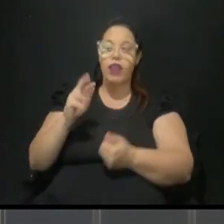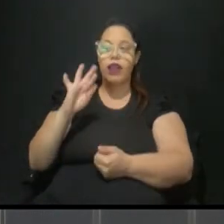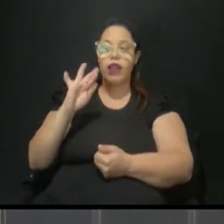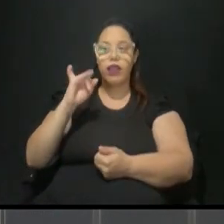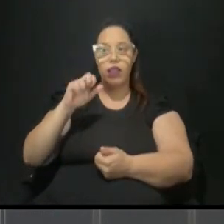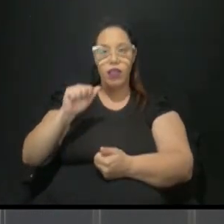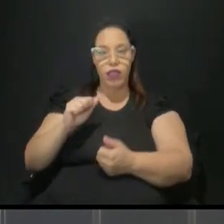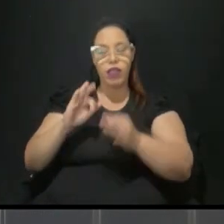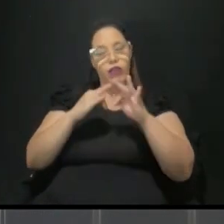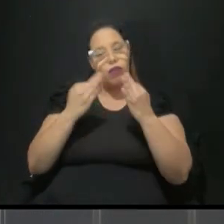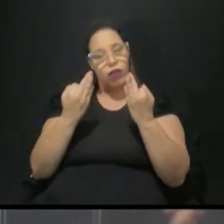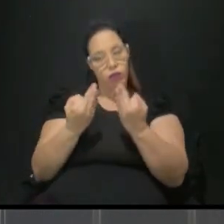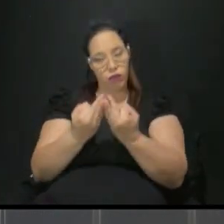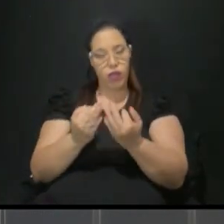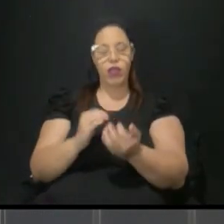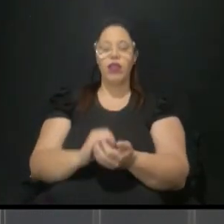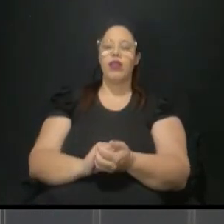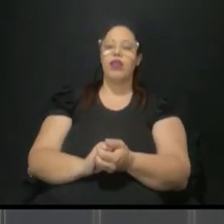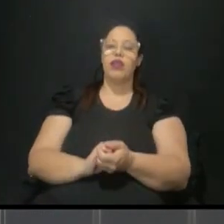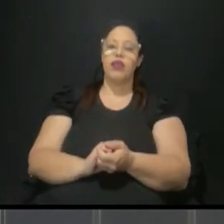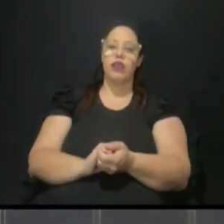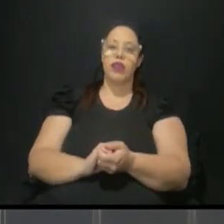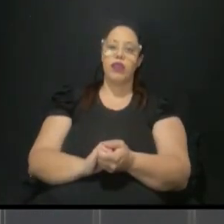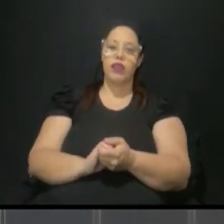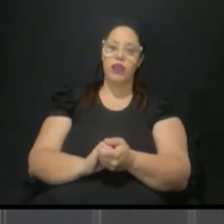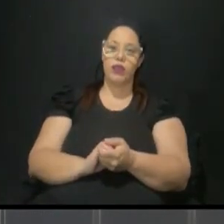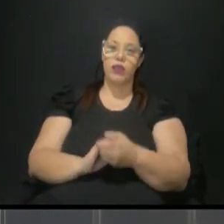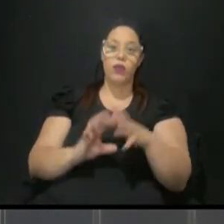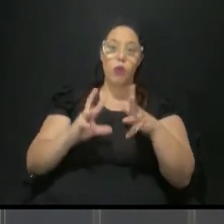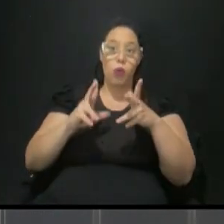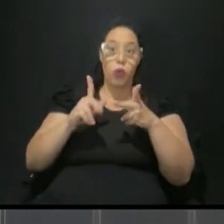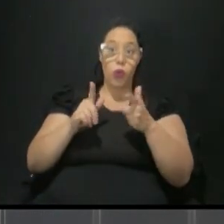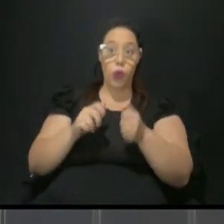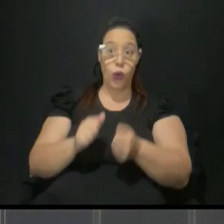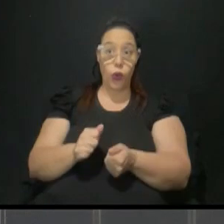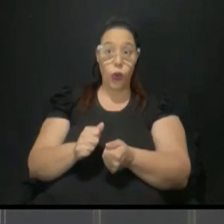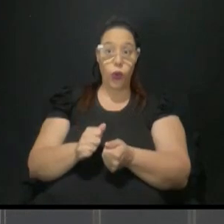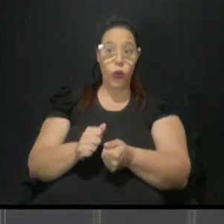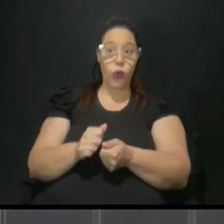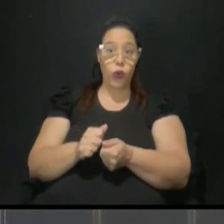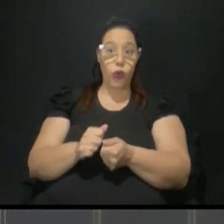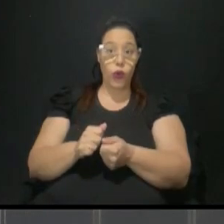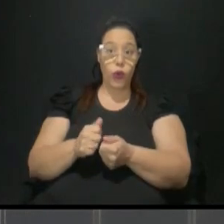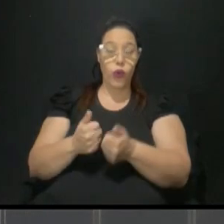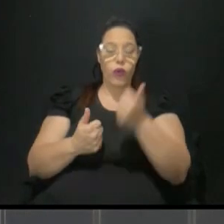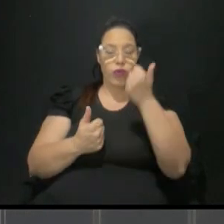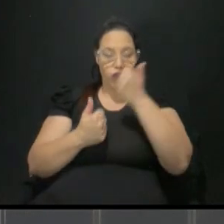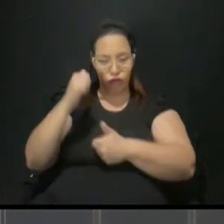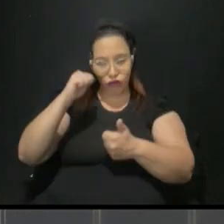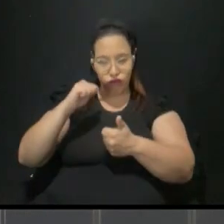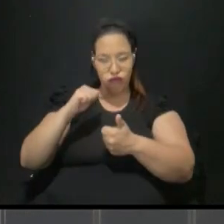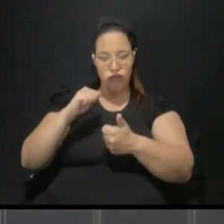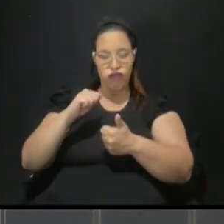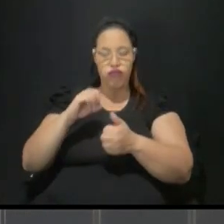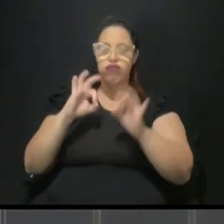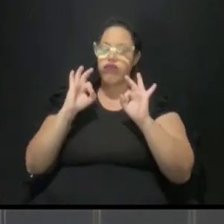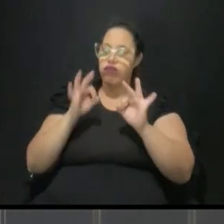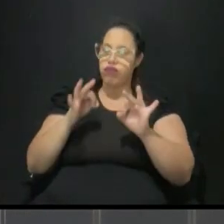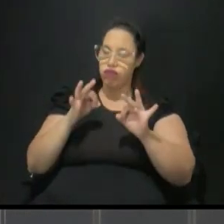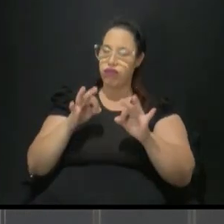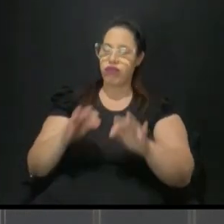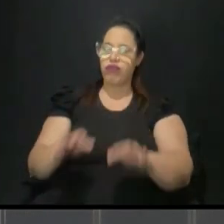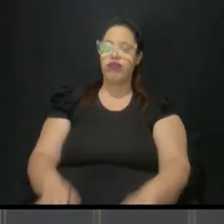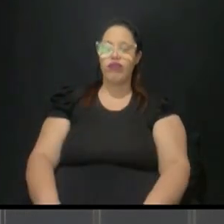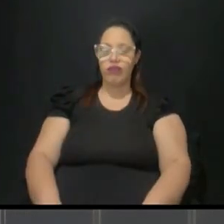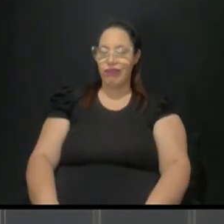família, passar por todas as modalidades, né? Então,